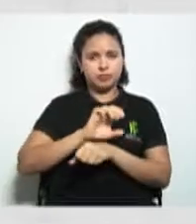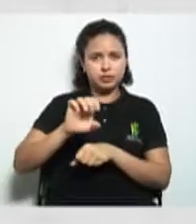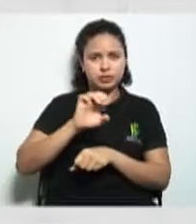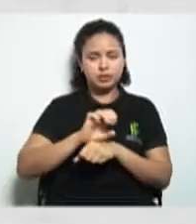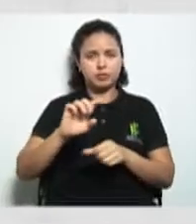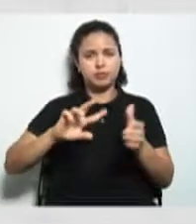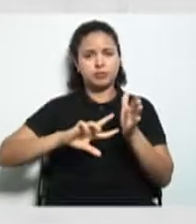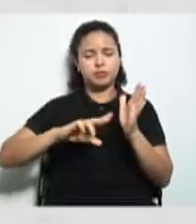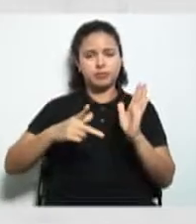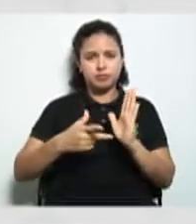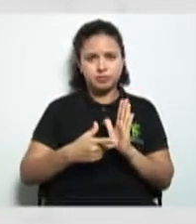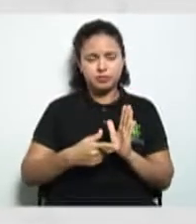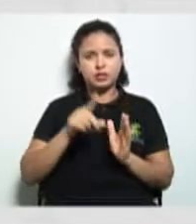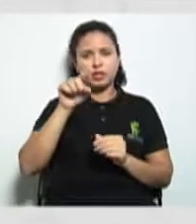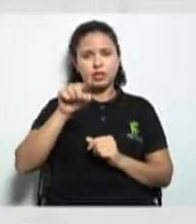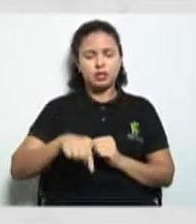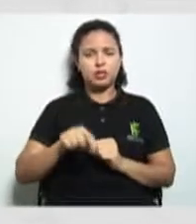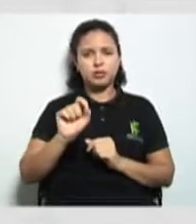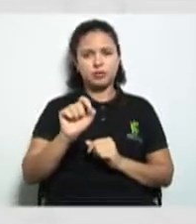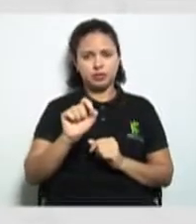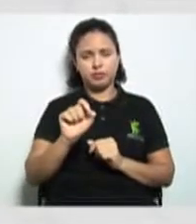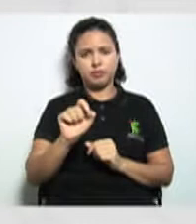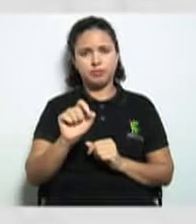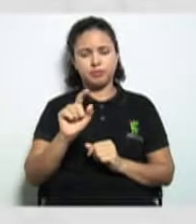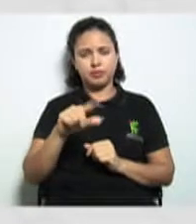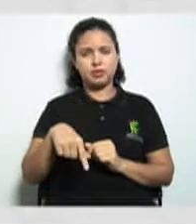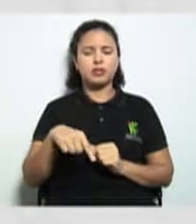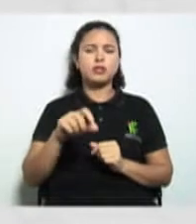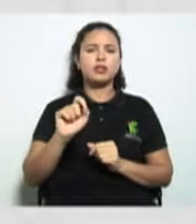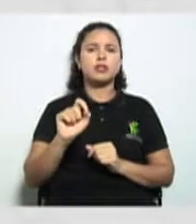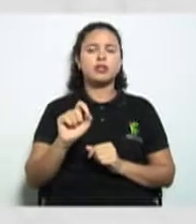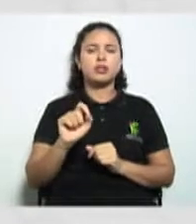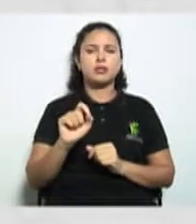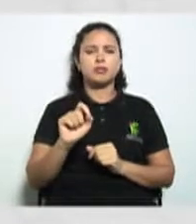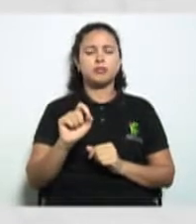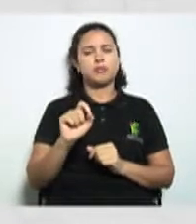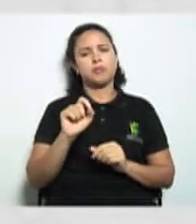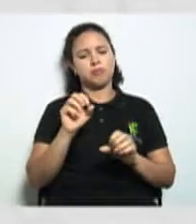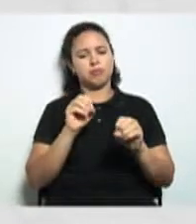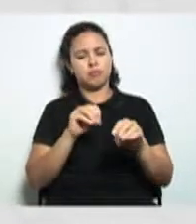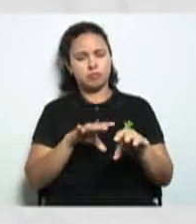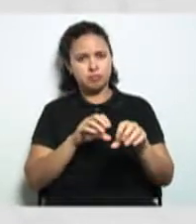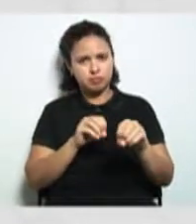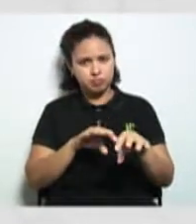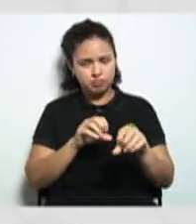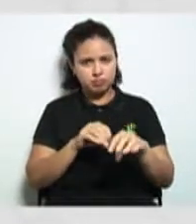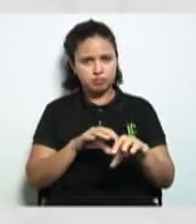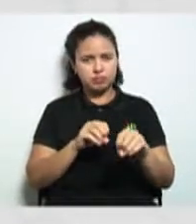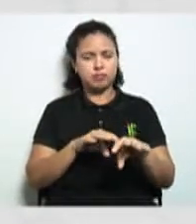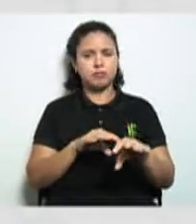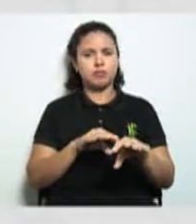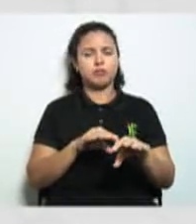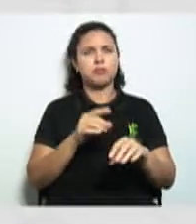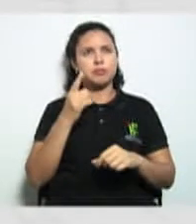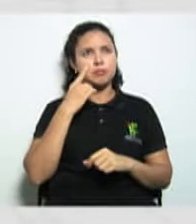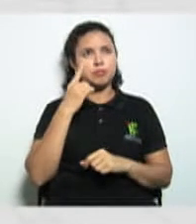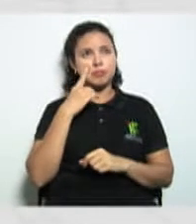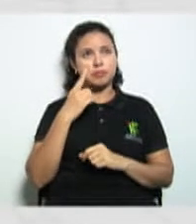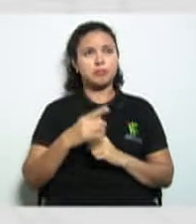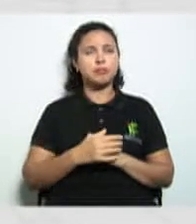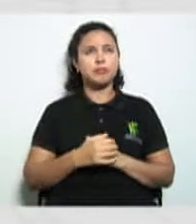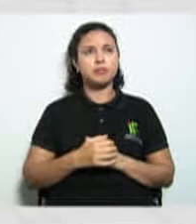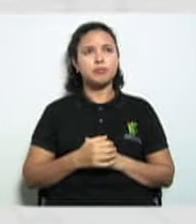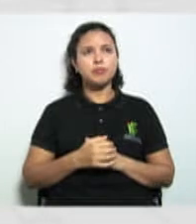estágio. Ele é o quê? Um ato educativo. Vamos ver se ele vai escrever ou se ele